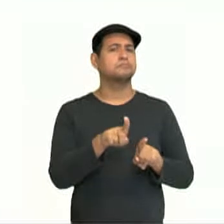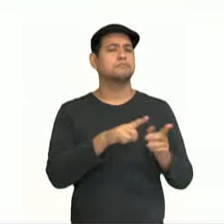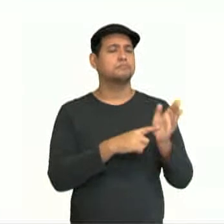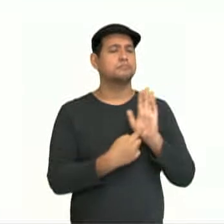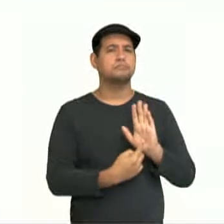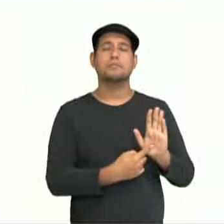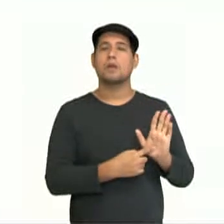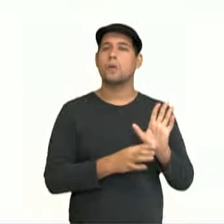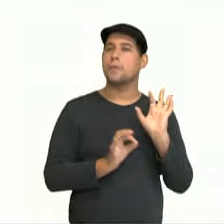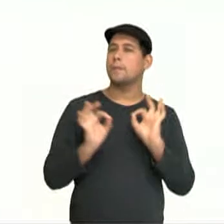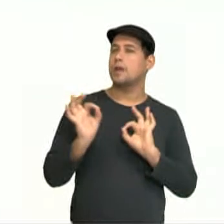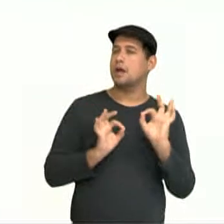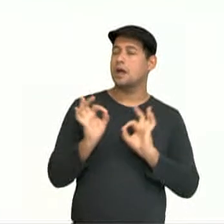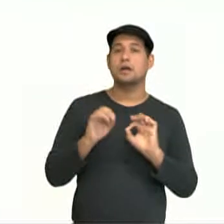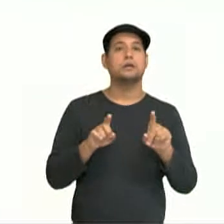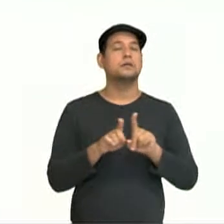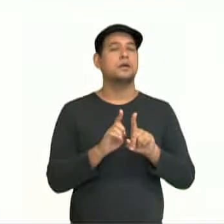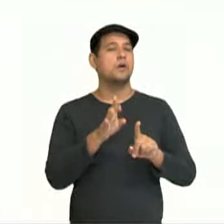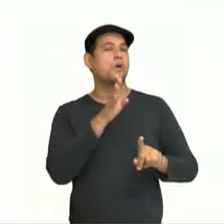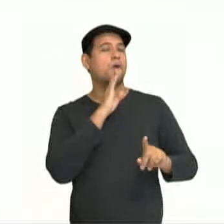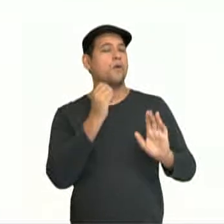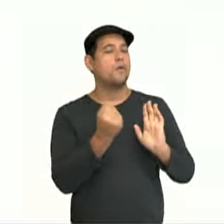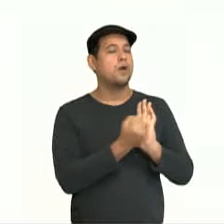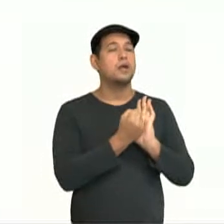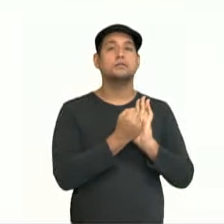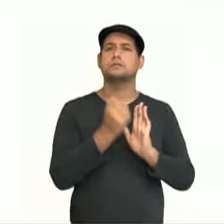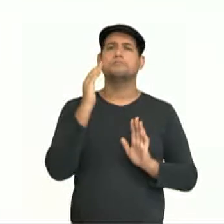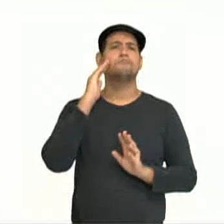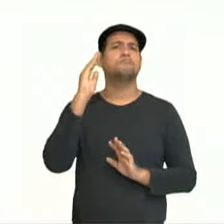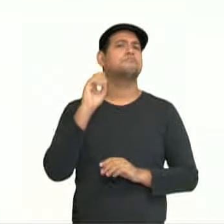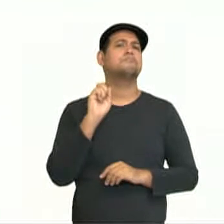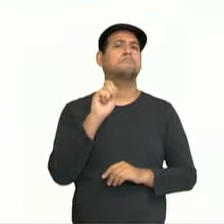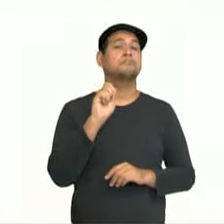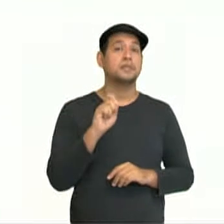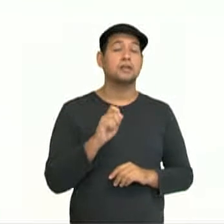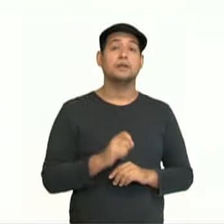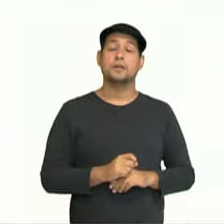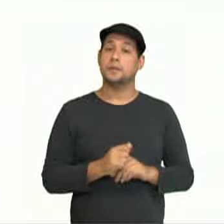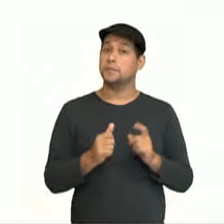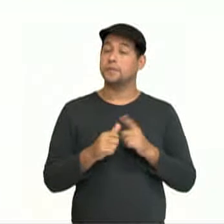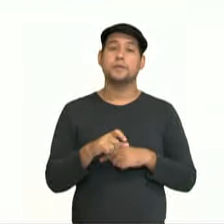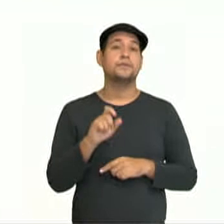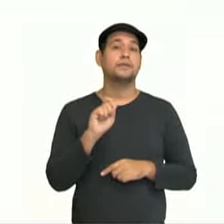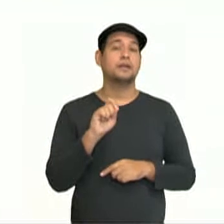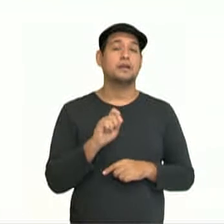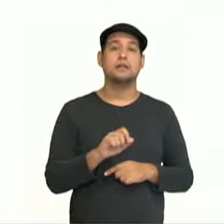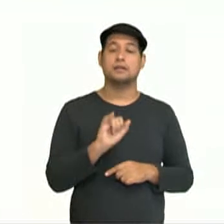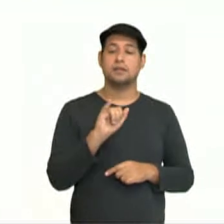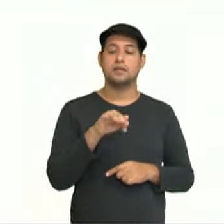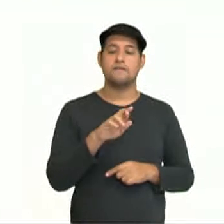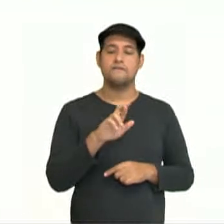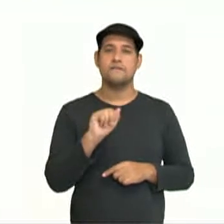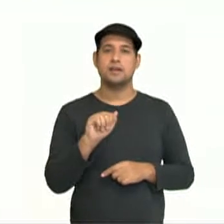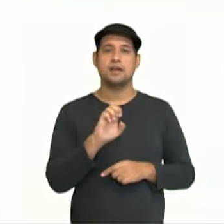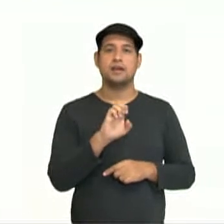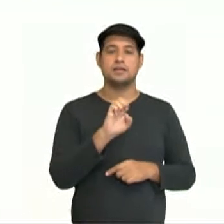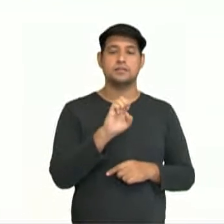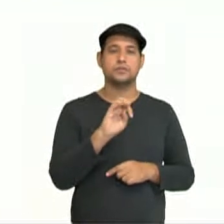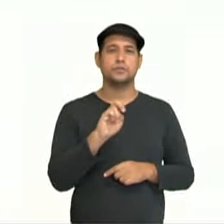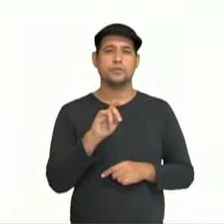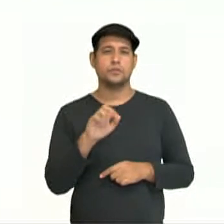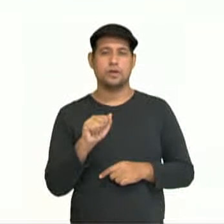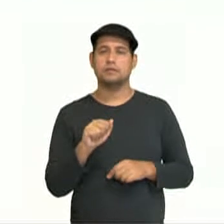destaque o planejamento, o reconhecimento, principalmente e primeiramente, da infraestrutura natural. Então,